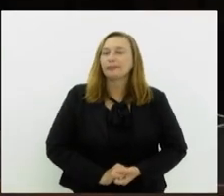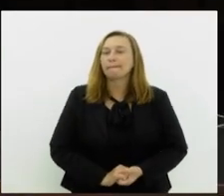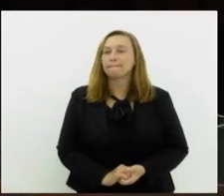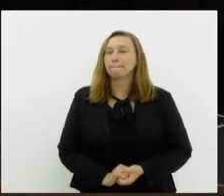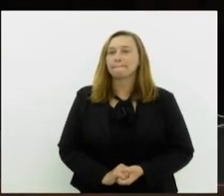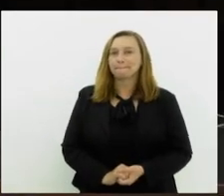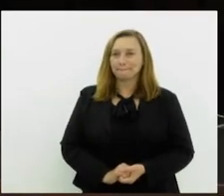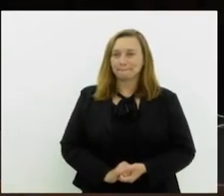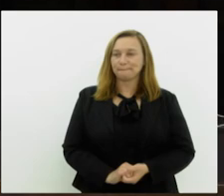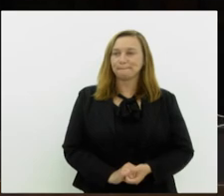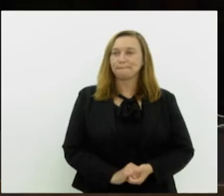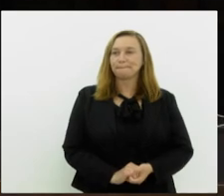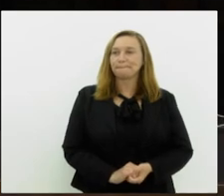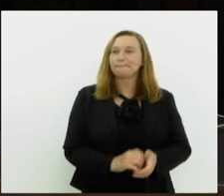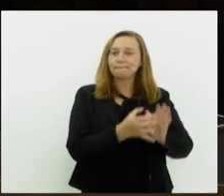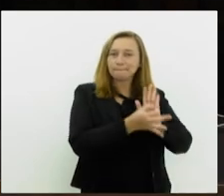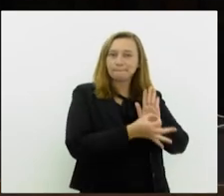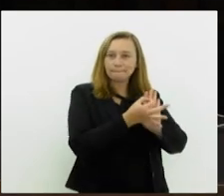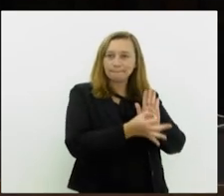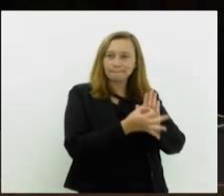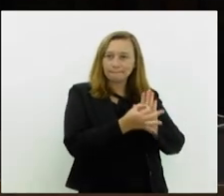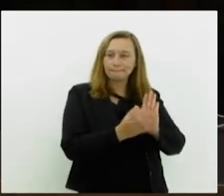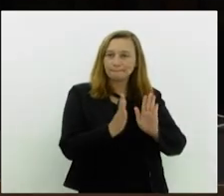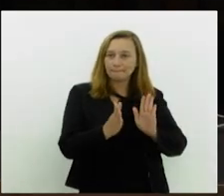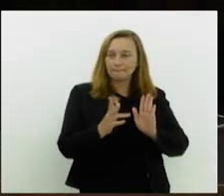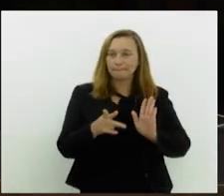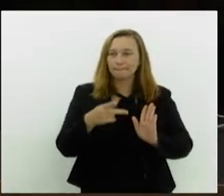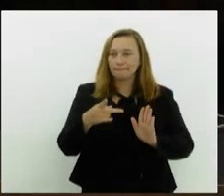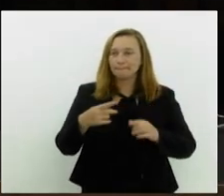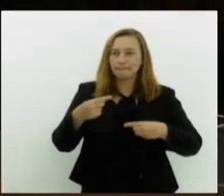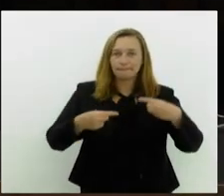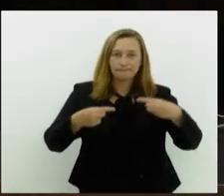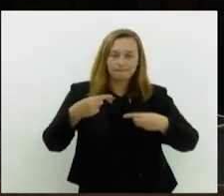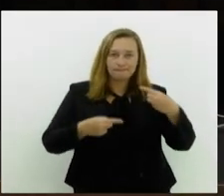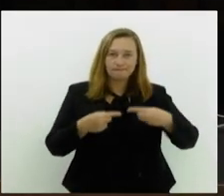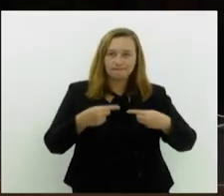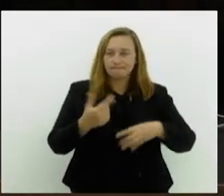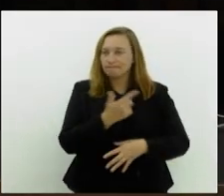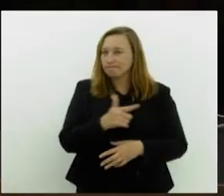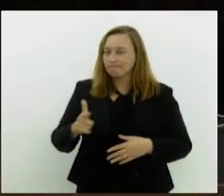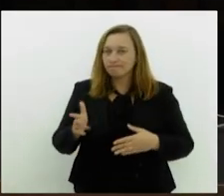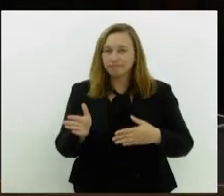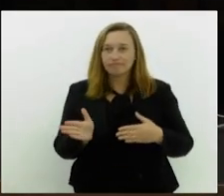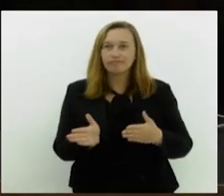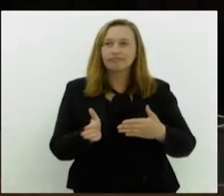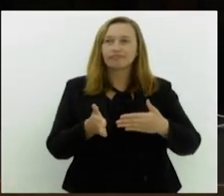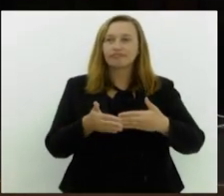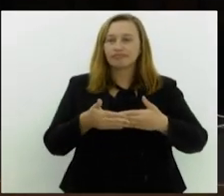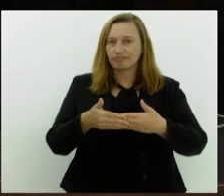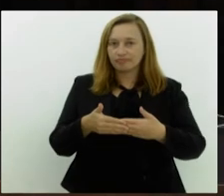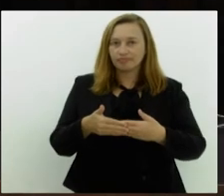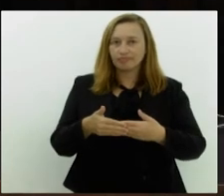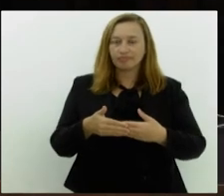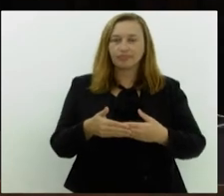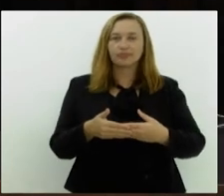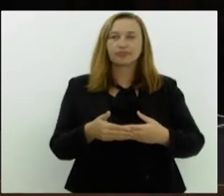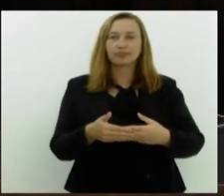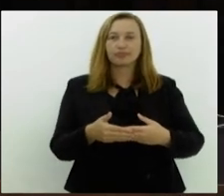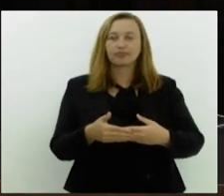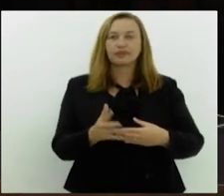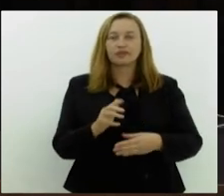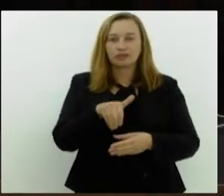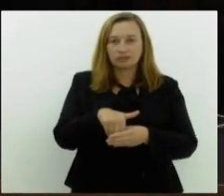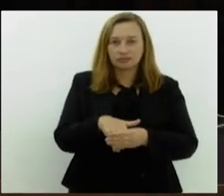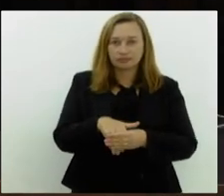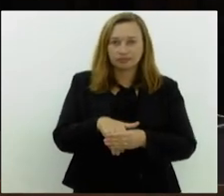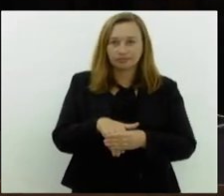pareceres emitidos, em discussão, não havendo quem queira discutir, encerrada a discussão,